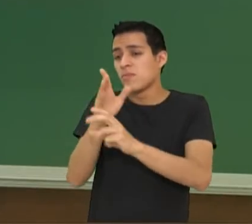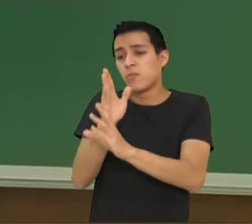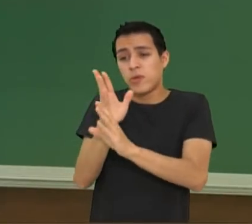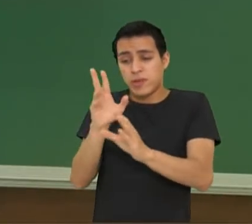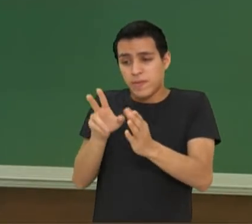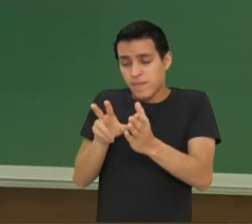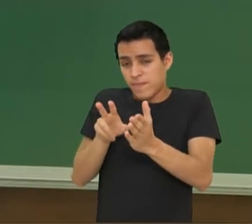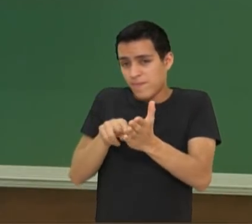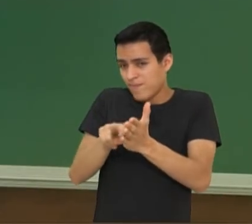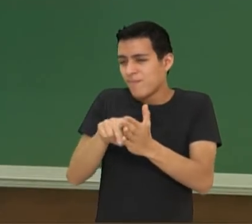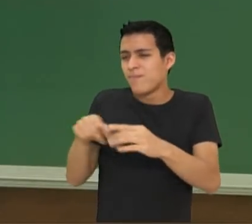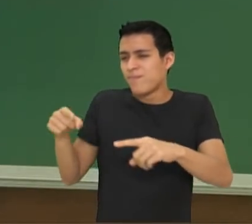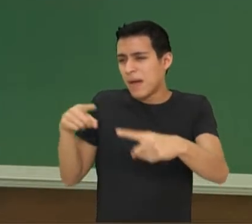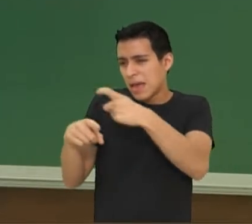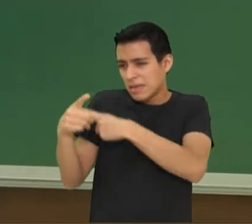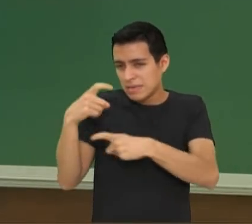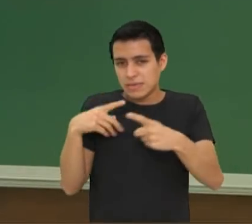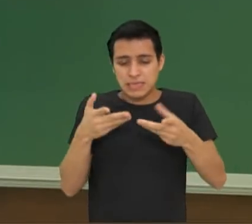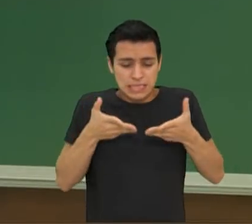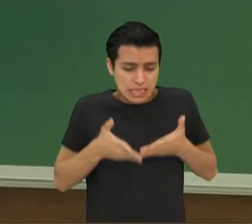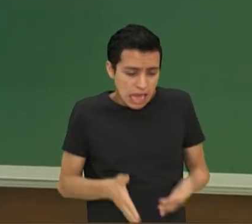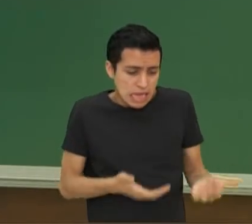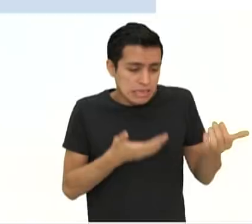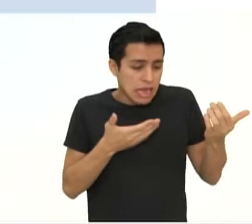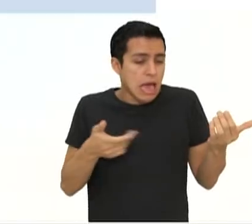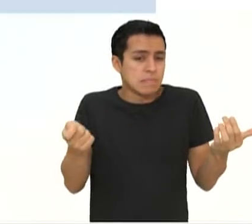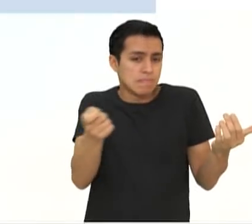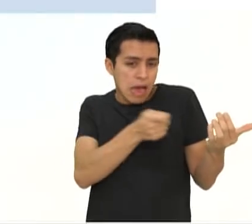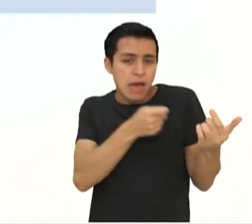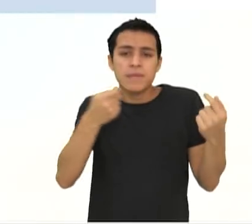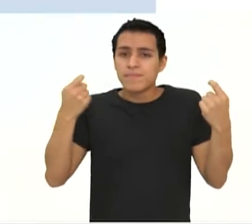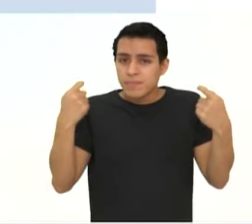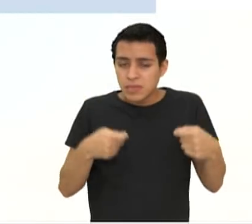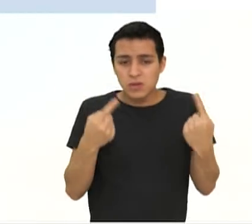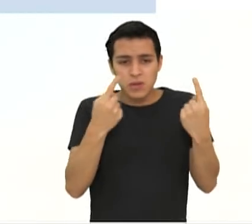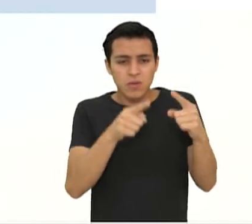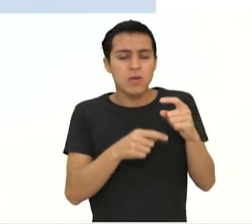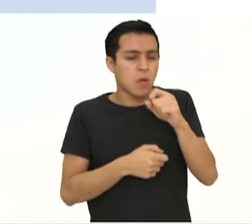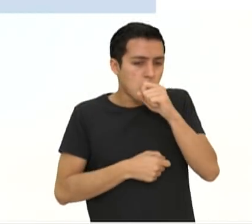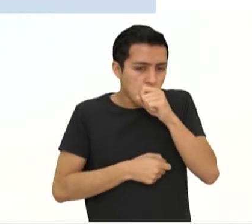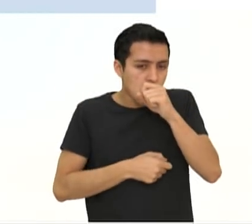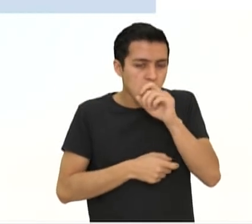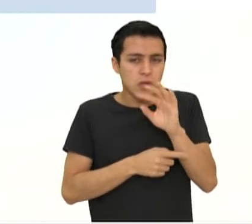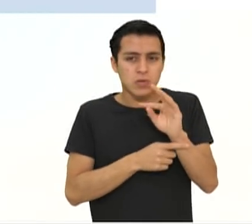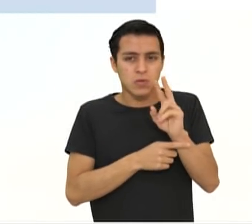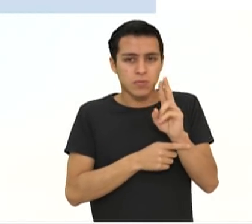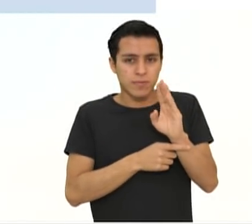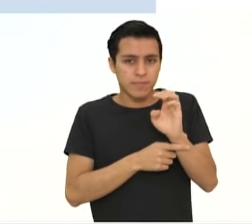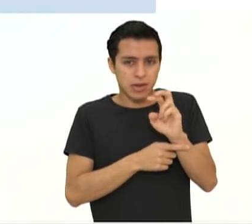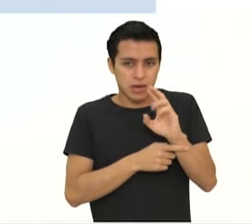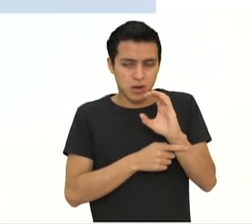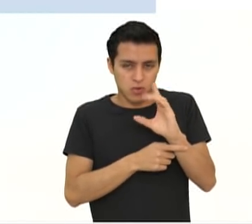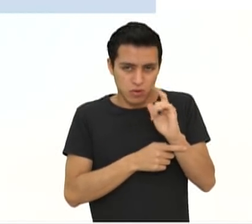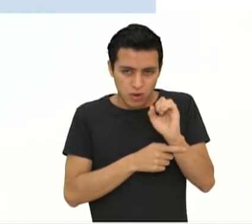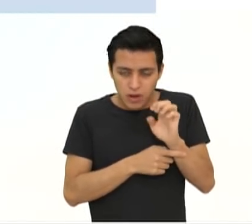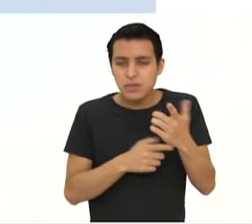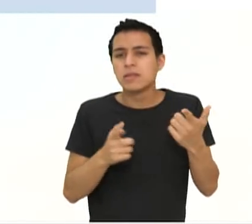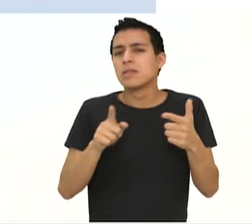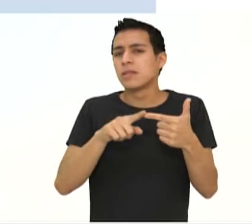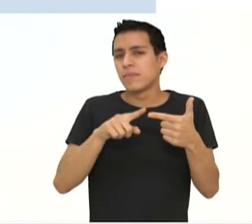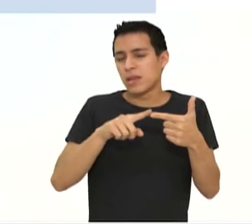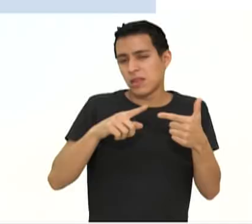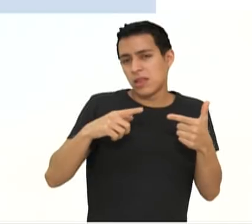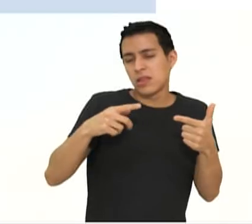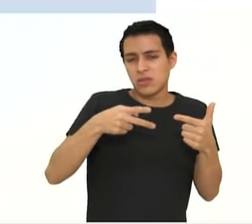por bactérias. Ao nascer, a gente tem que tomar contra a tuberculose, a BCG. Depois, com 2,